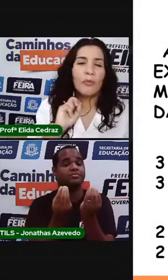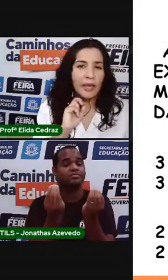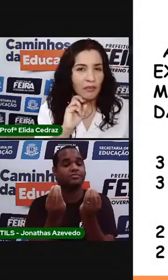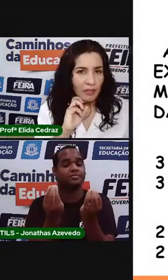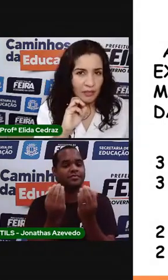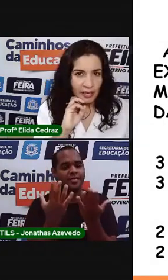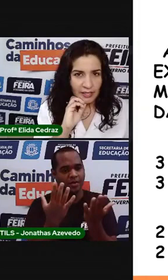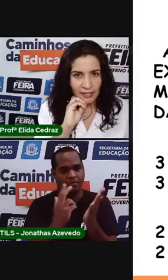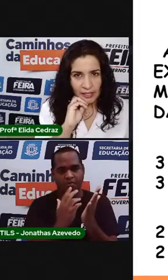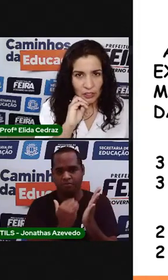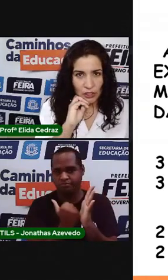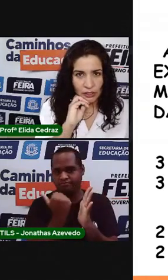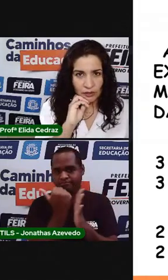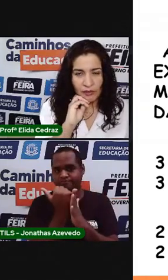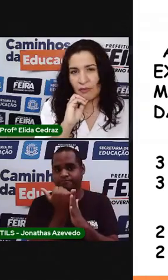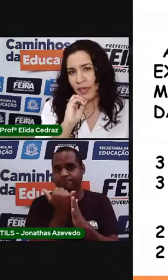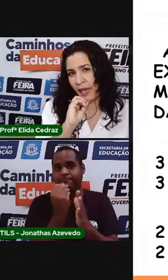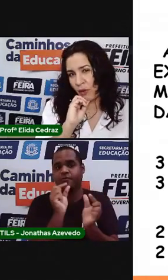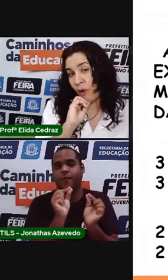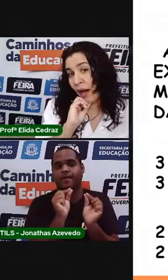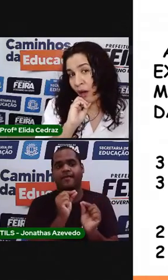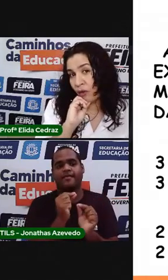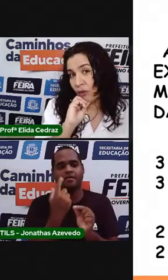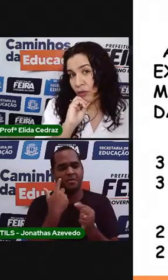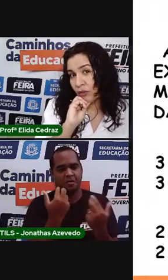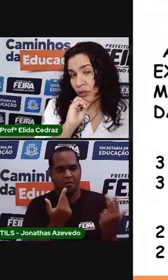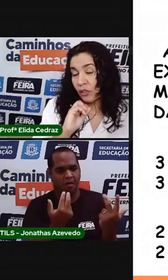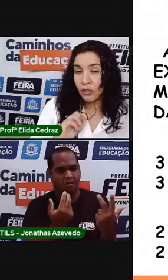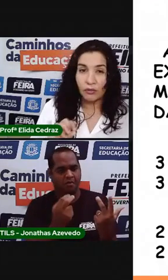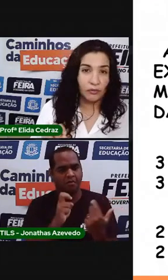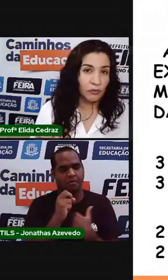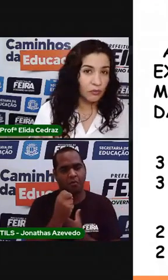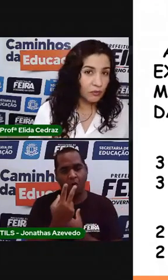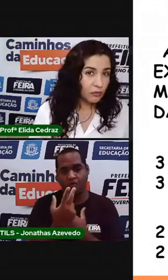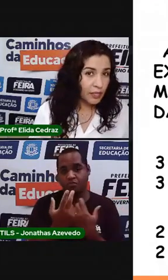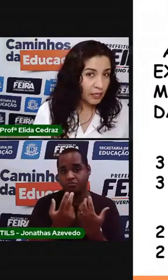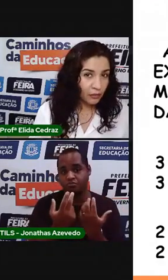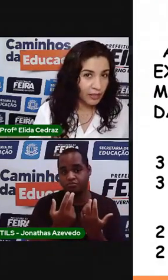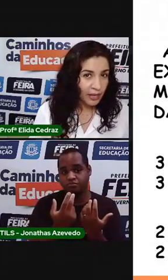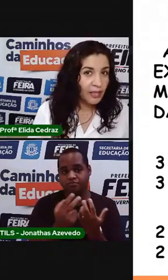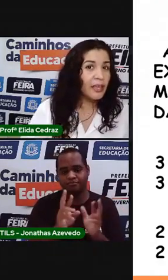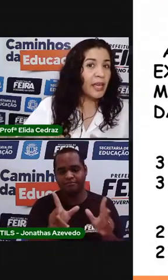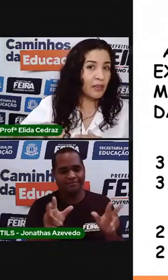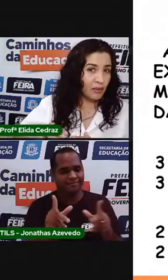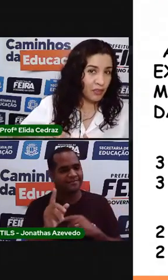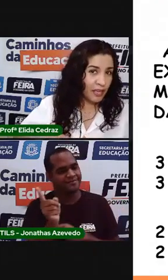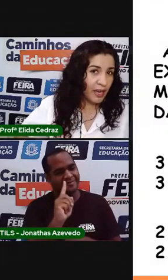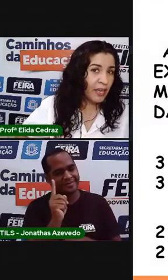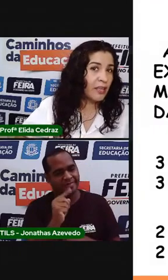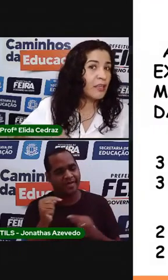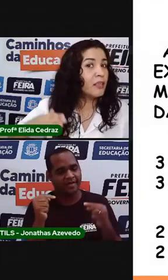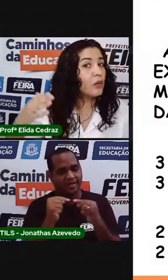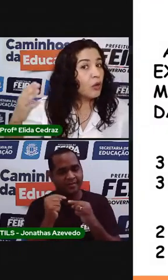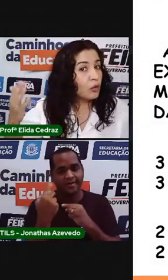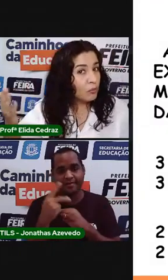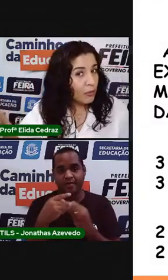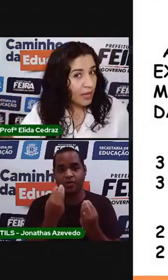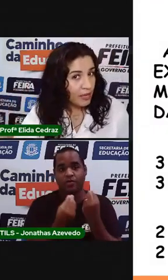como é que vai ficar essa lista? Vai ficar igual? Não, né? Ela vai ficar